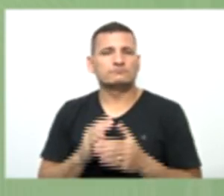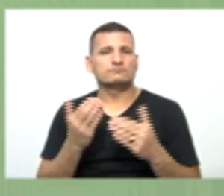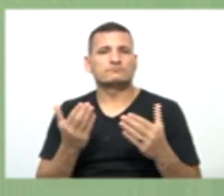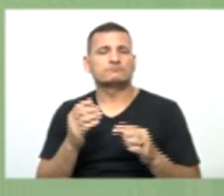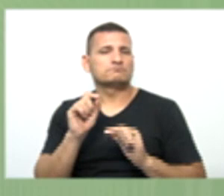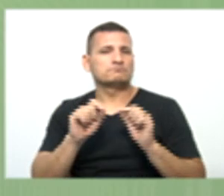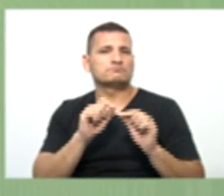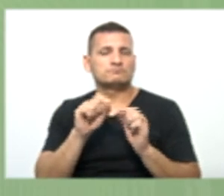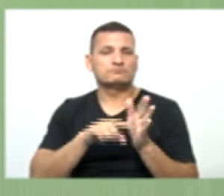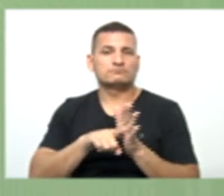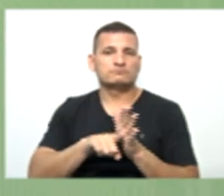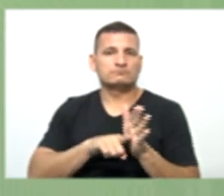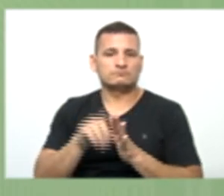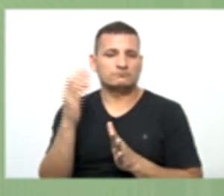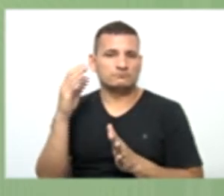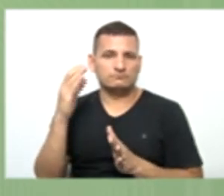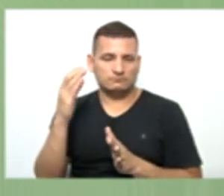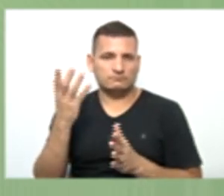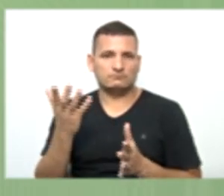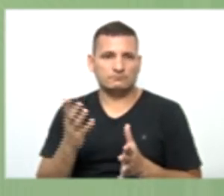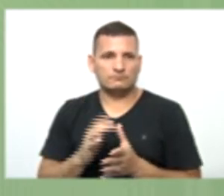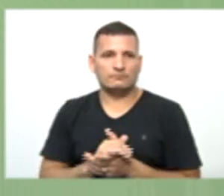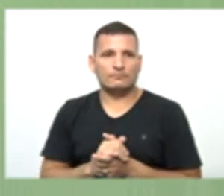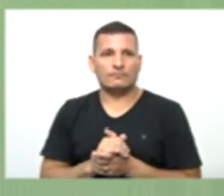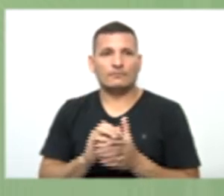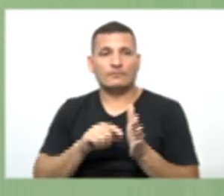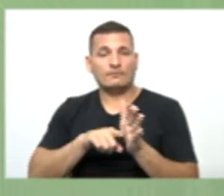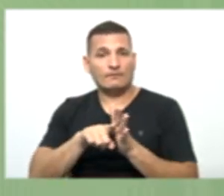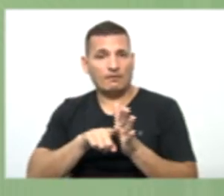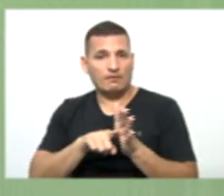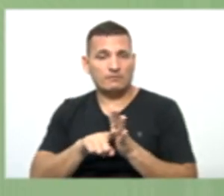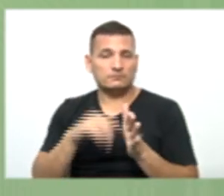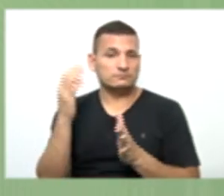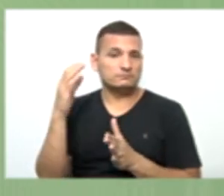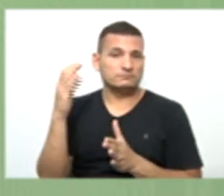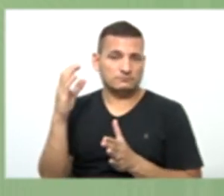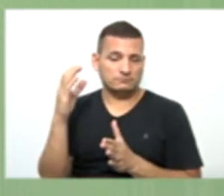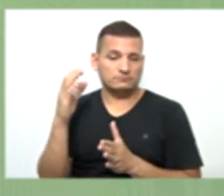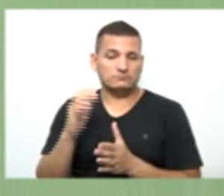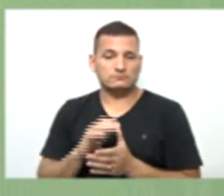ser a pesquisa científica? A pesquisa científica, ela é